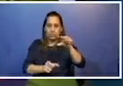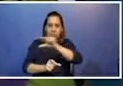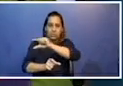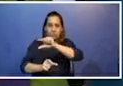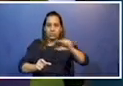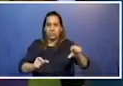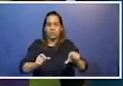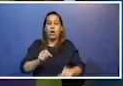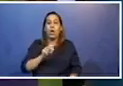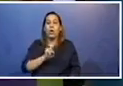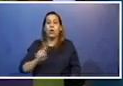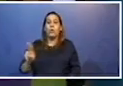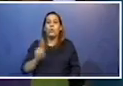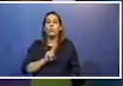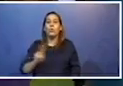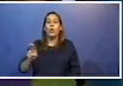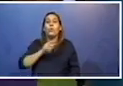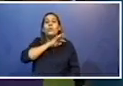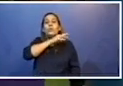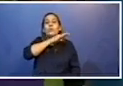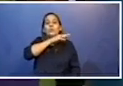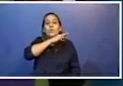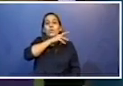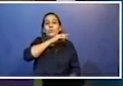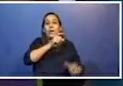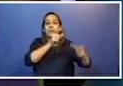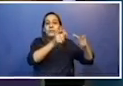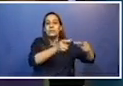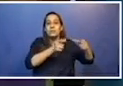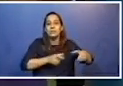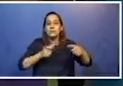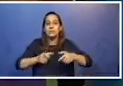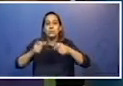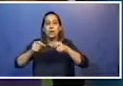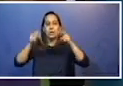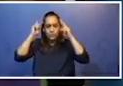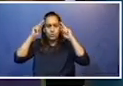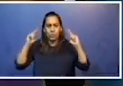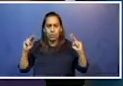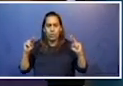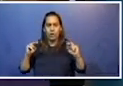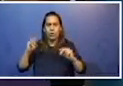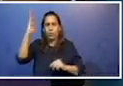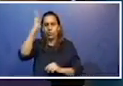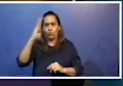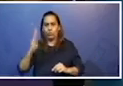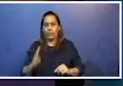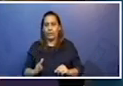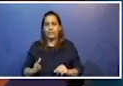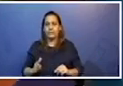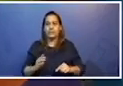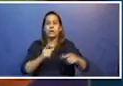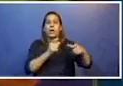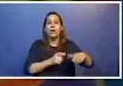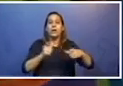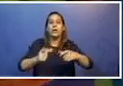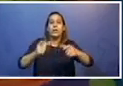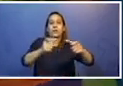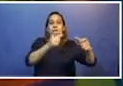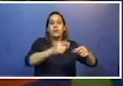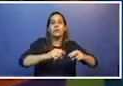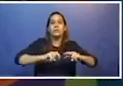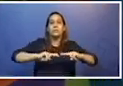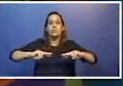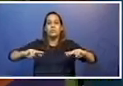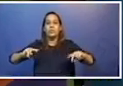diagrama com o nome de alguns animais dos ambientes naturais do nosso país. Estudamos vários ambientes e vários tipos